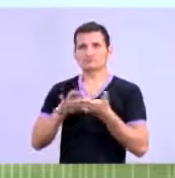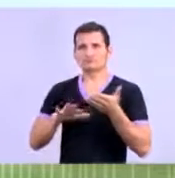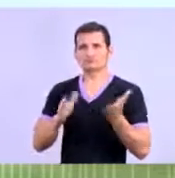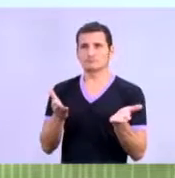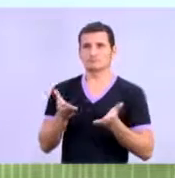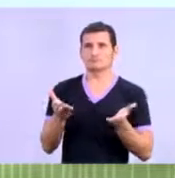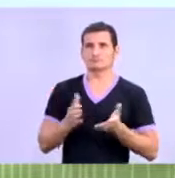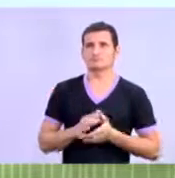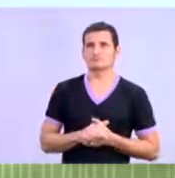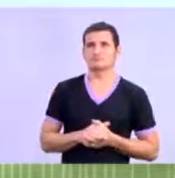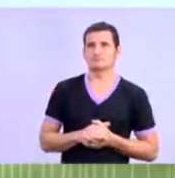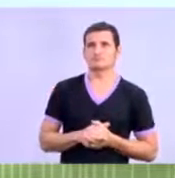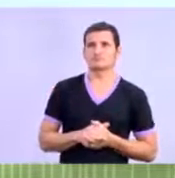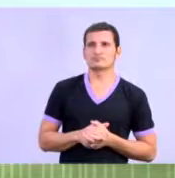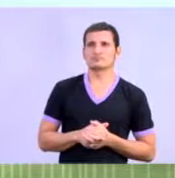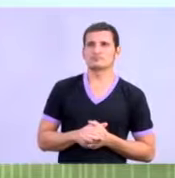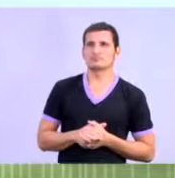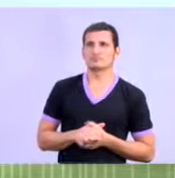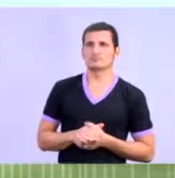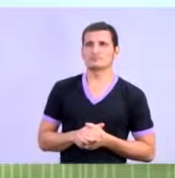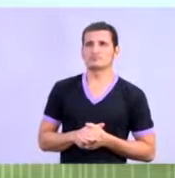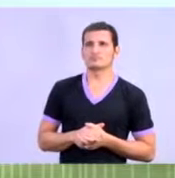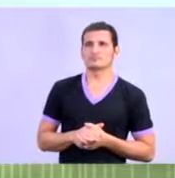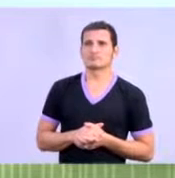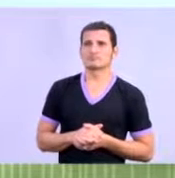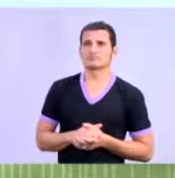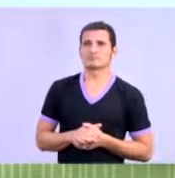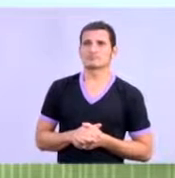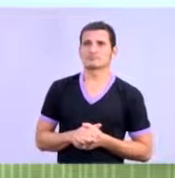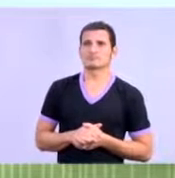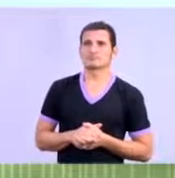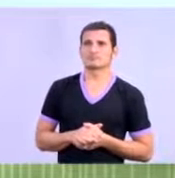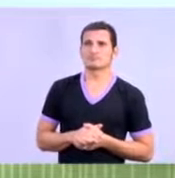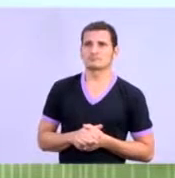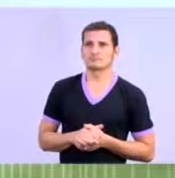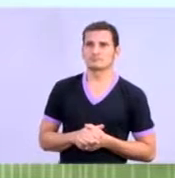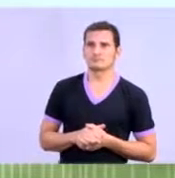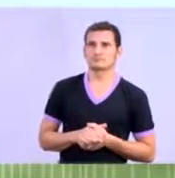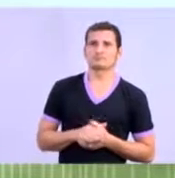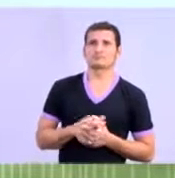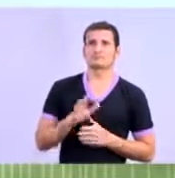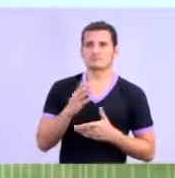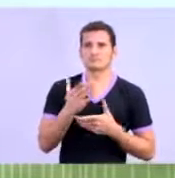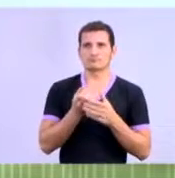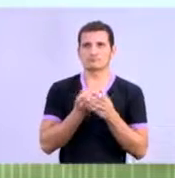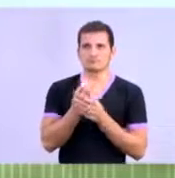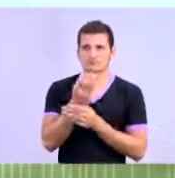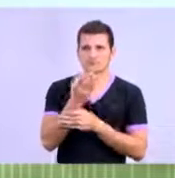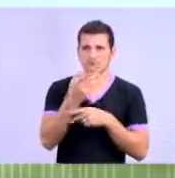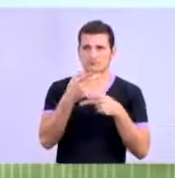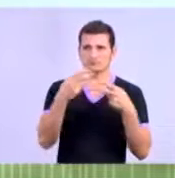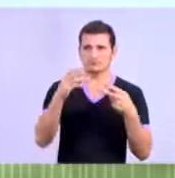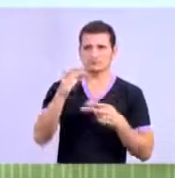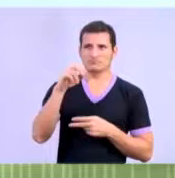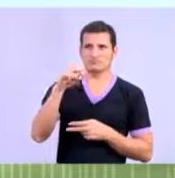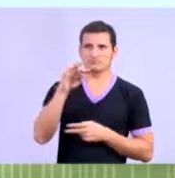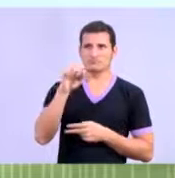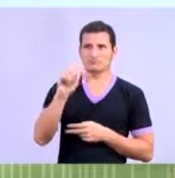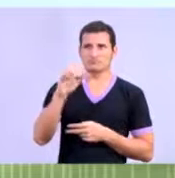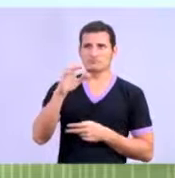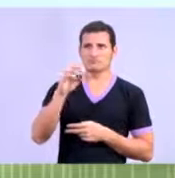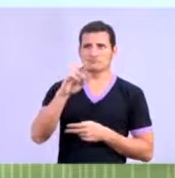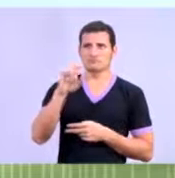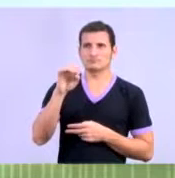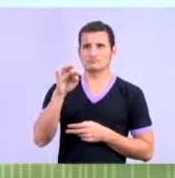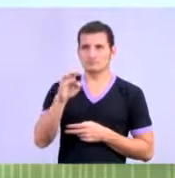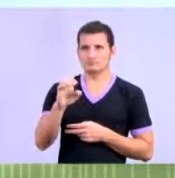Bem, gente, então vamos lá ao nosso checklist do objeto. Nós criamos o objeto, conta corrente, feito. Logo